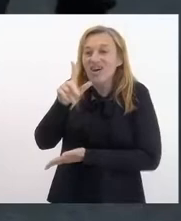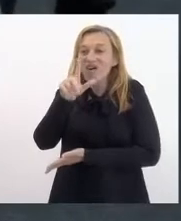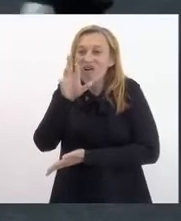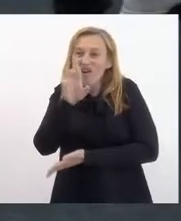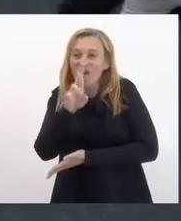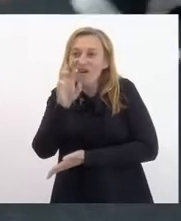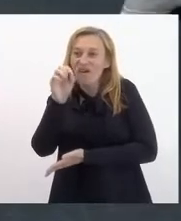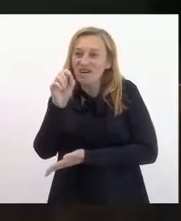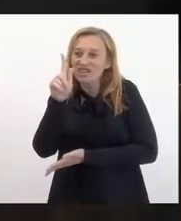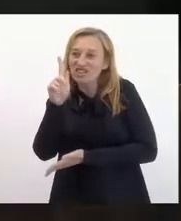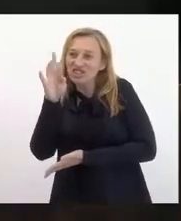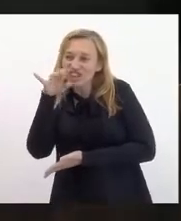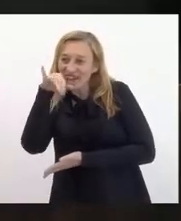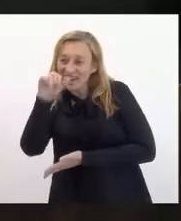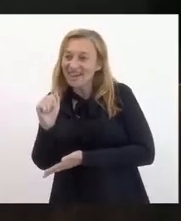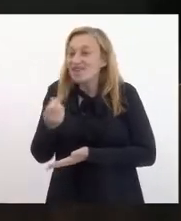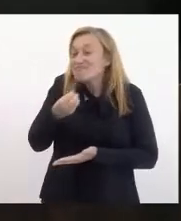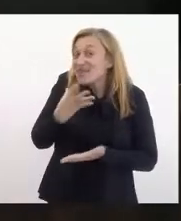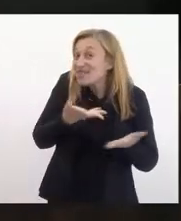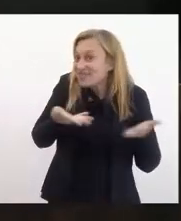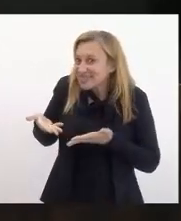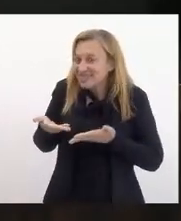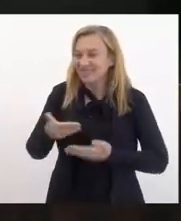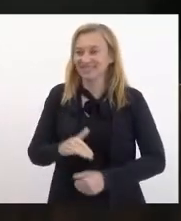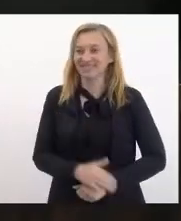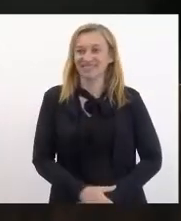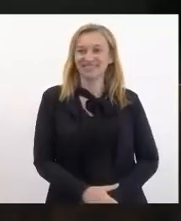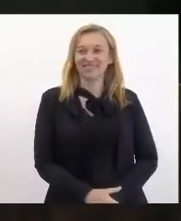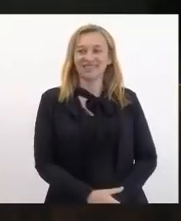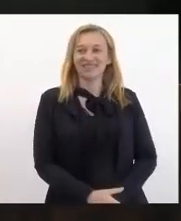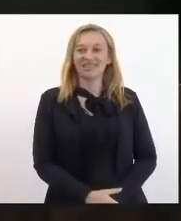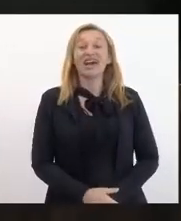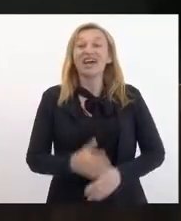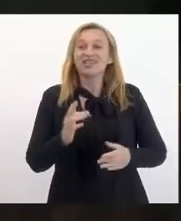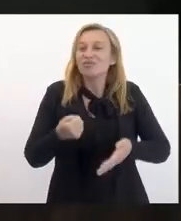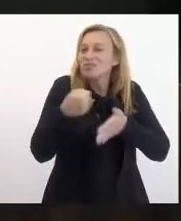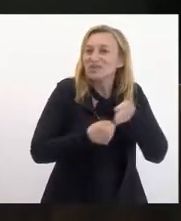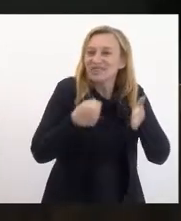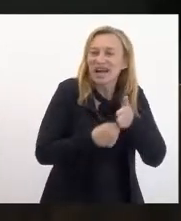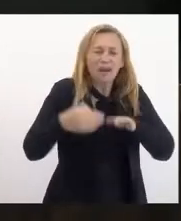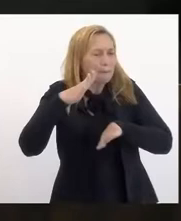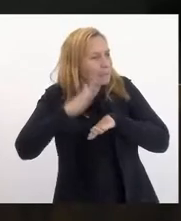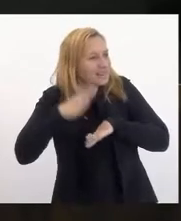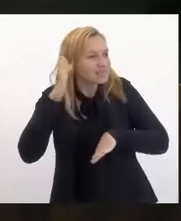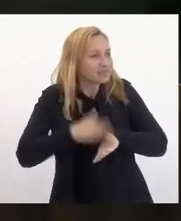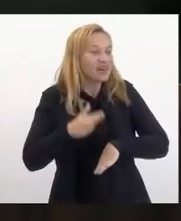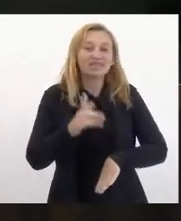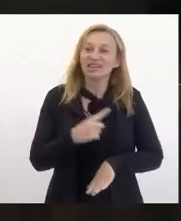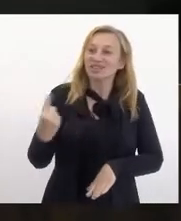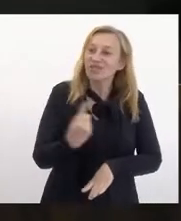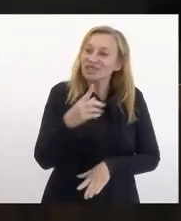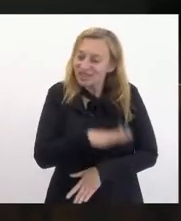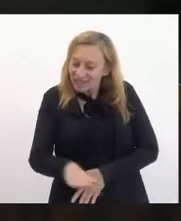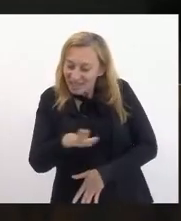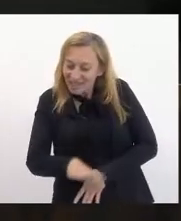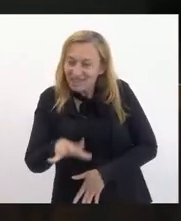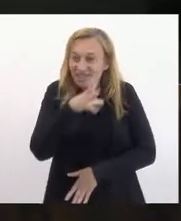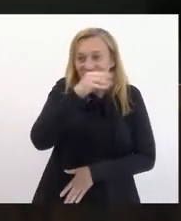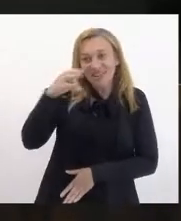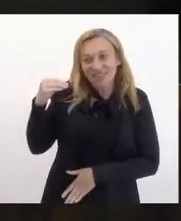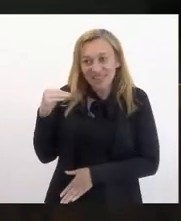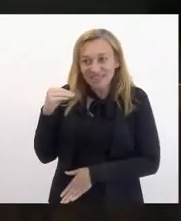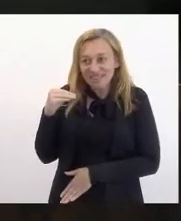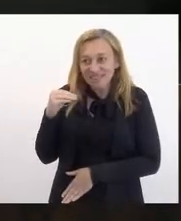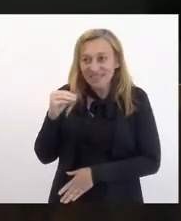Rogéria. Seja muito bem-vinda. Vamos lutar cada vez mais para que as nossas crianças e